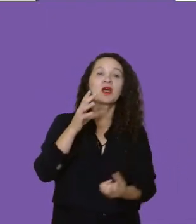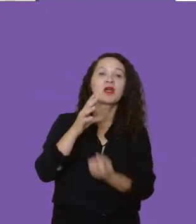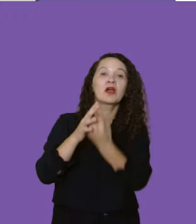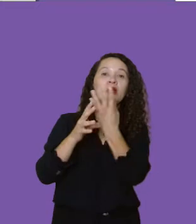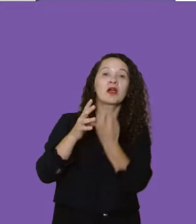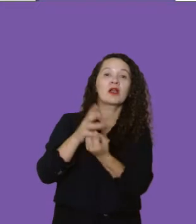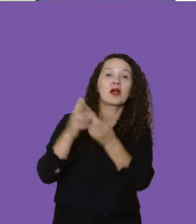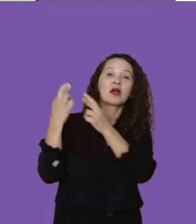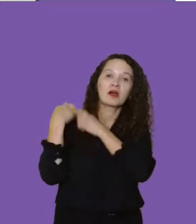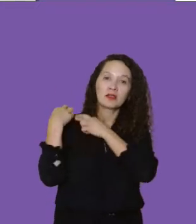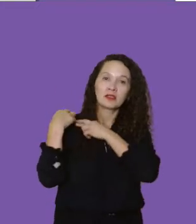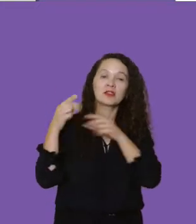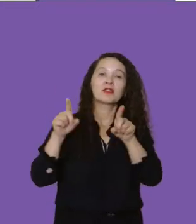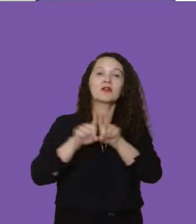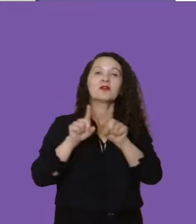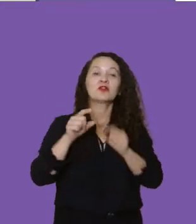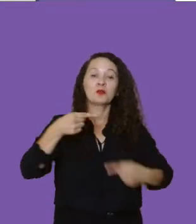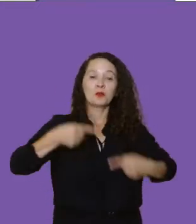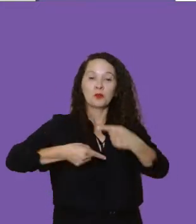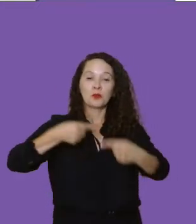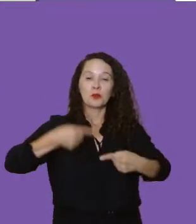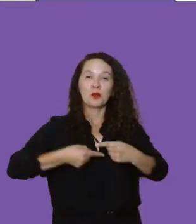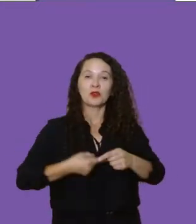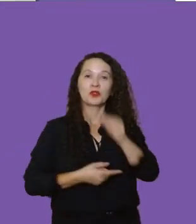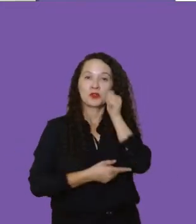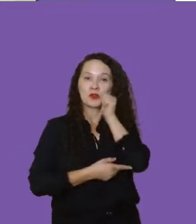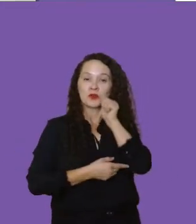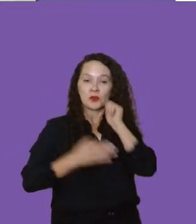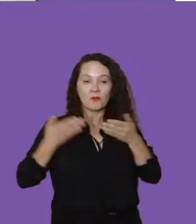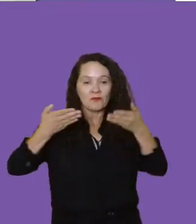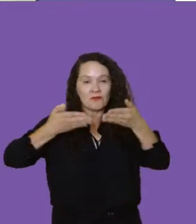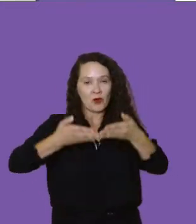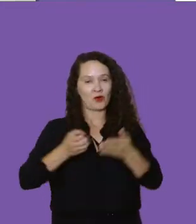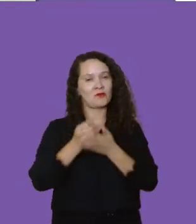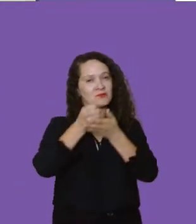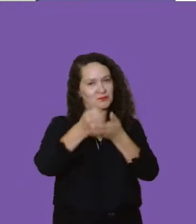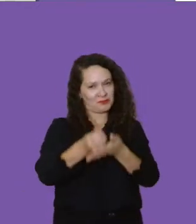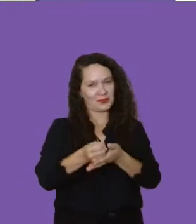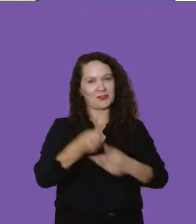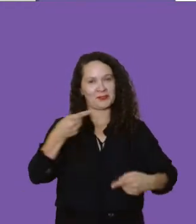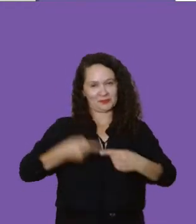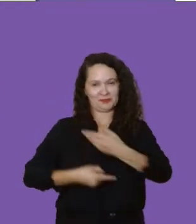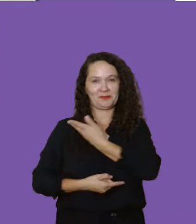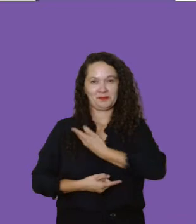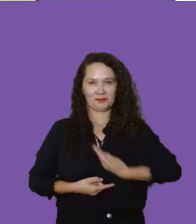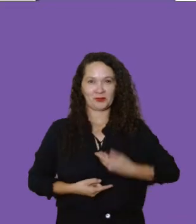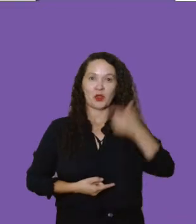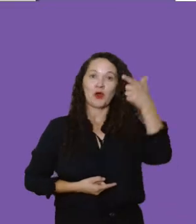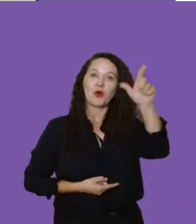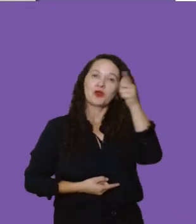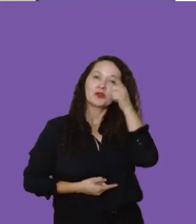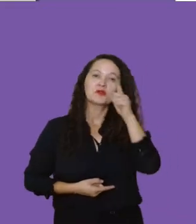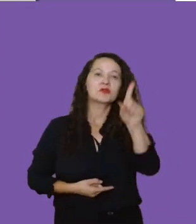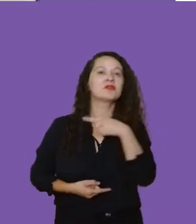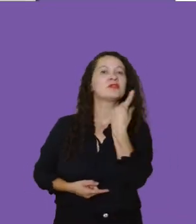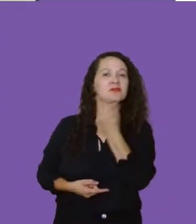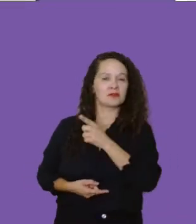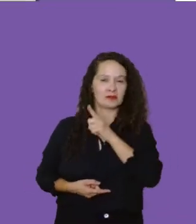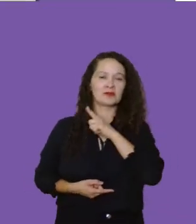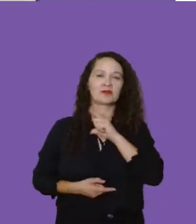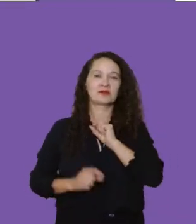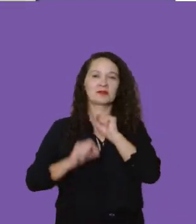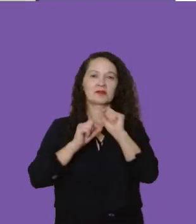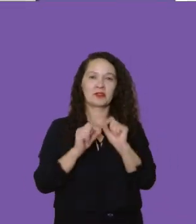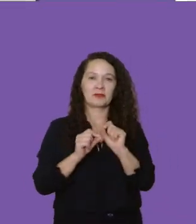e efetivação das políticas públicas voltadas para as mulheres. A outra grande conquista que nós tivemos